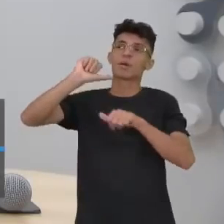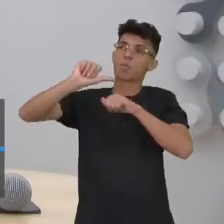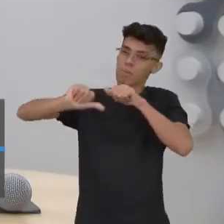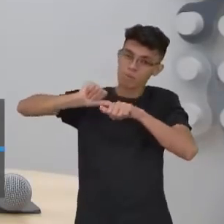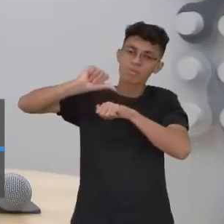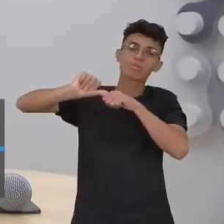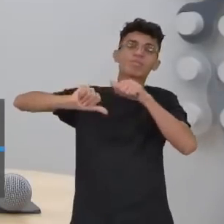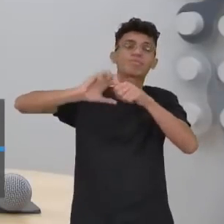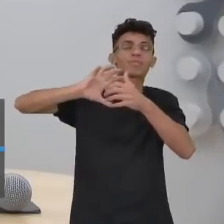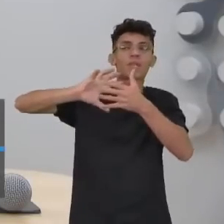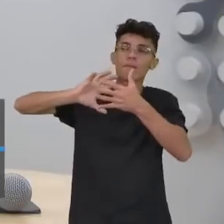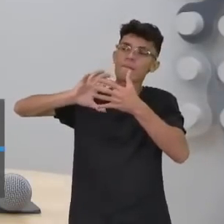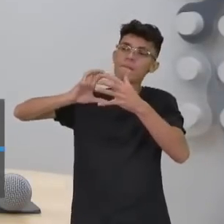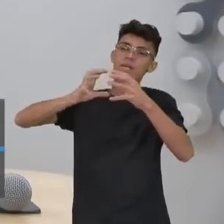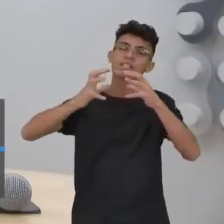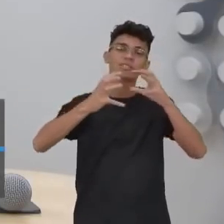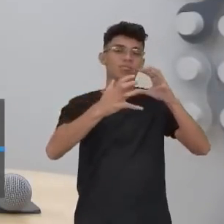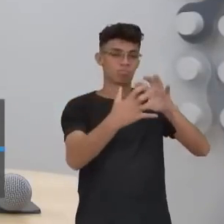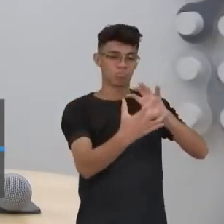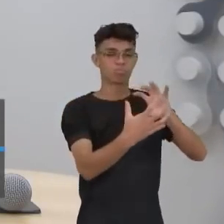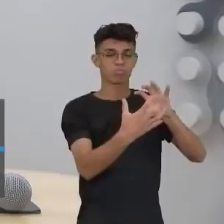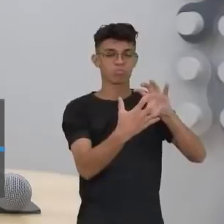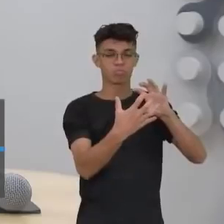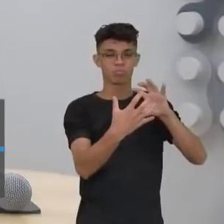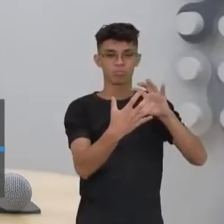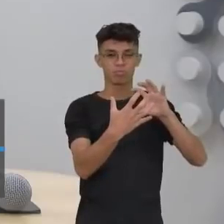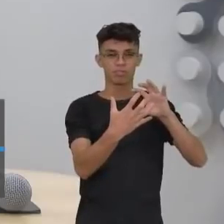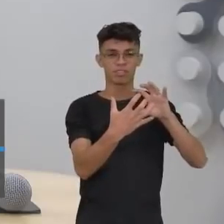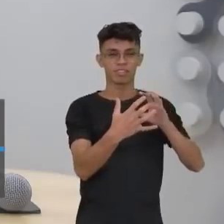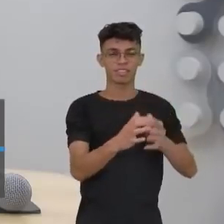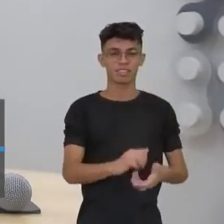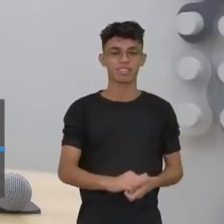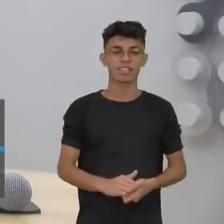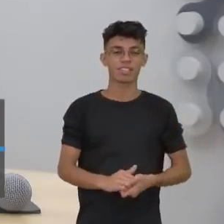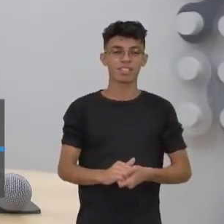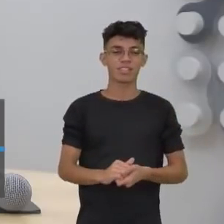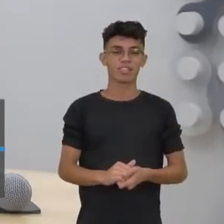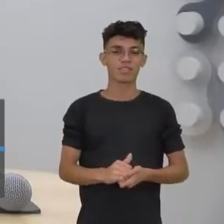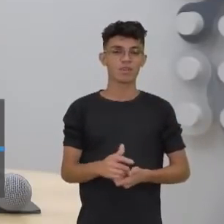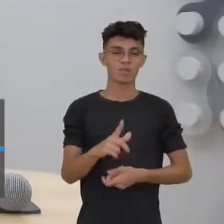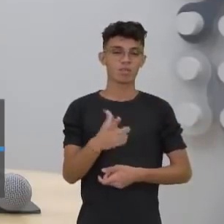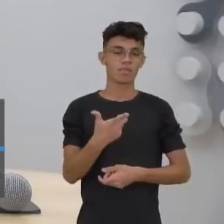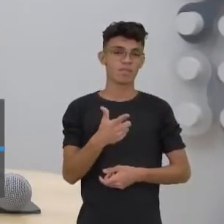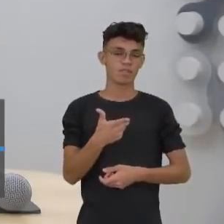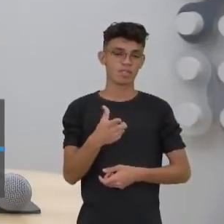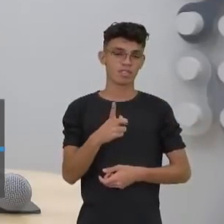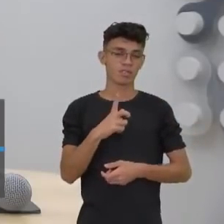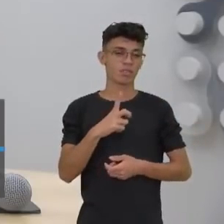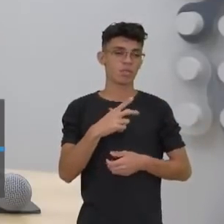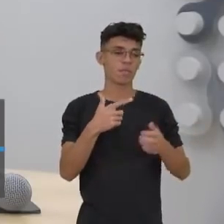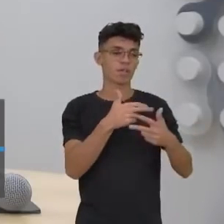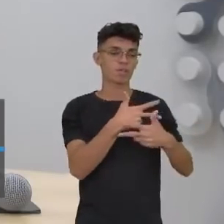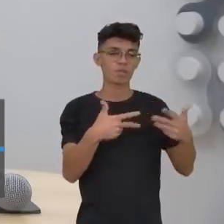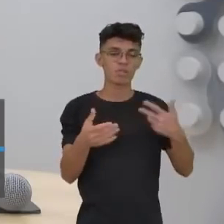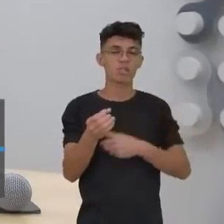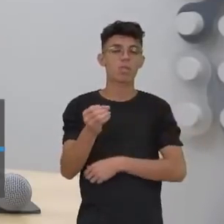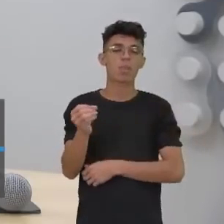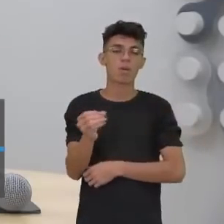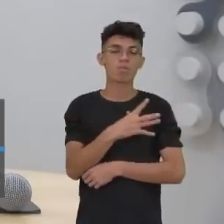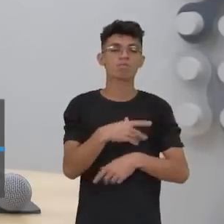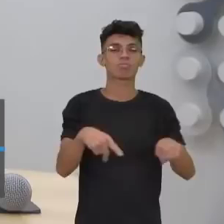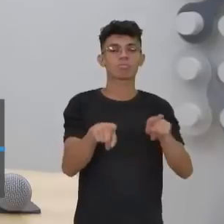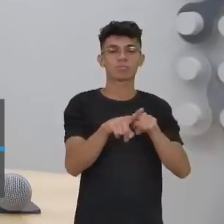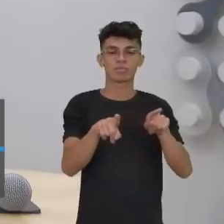totalmente, né? É mudar uma configuração para algo completamente novo e diferente. E por